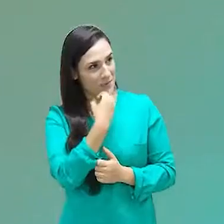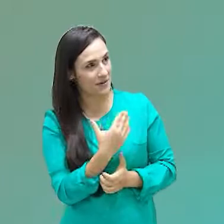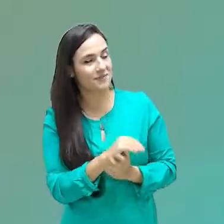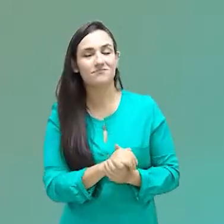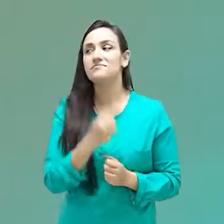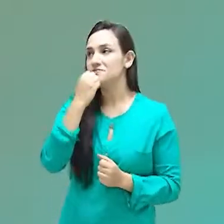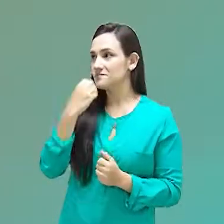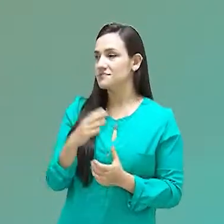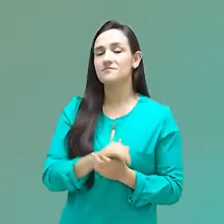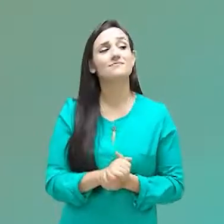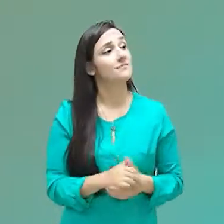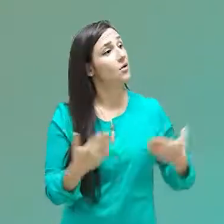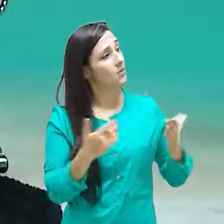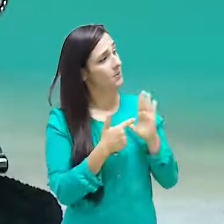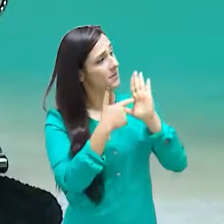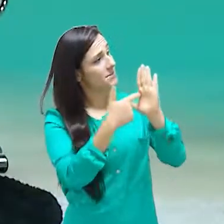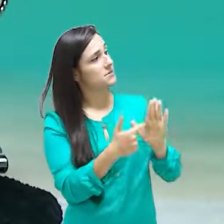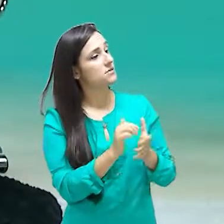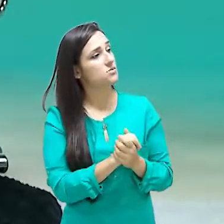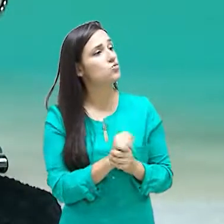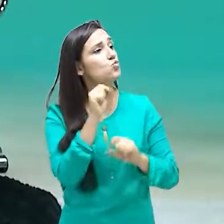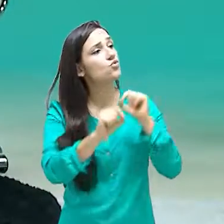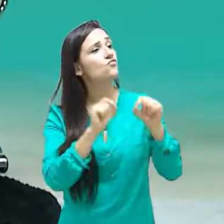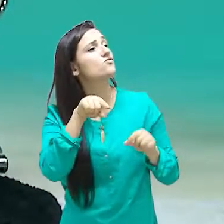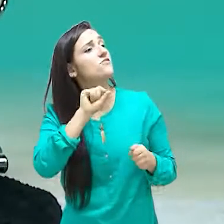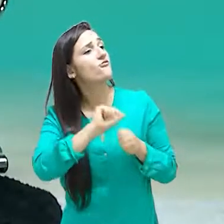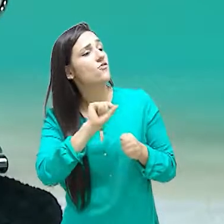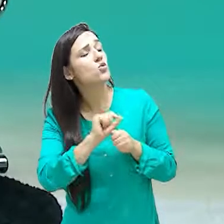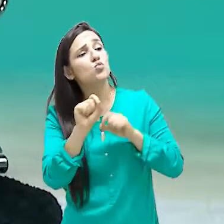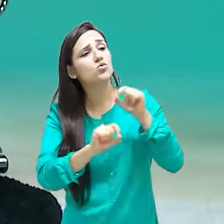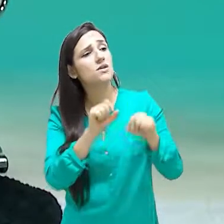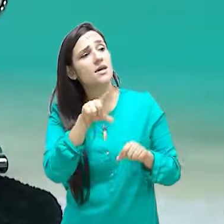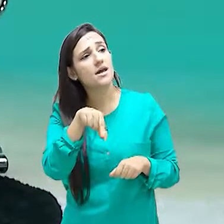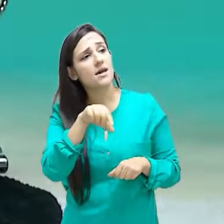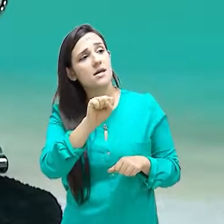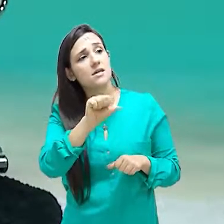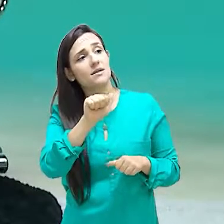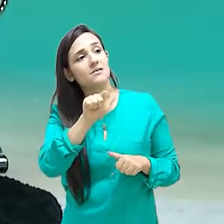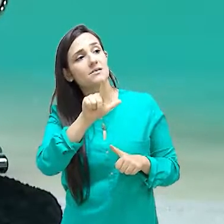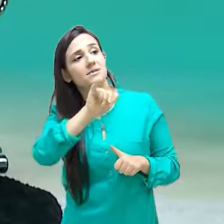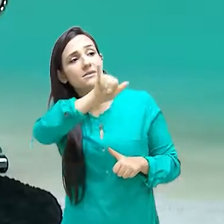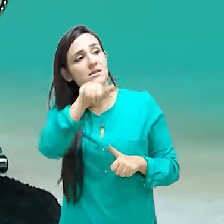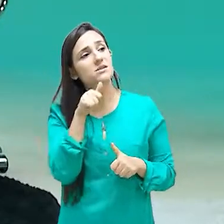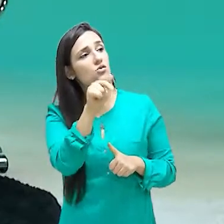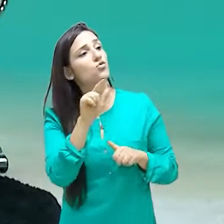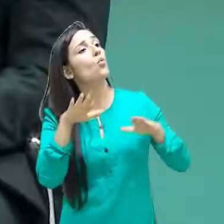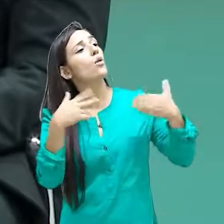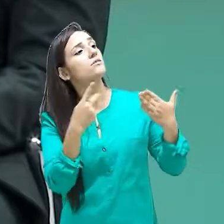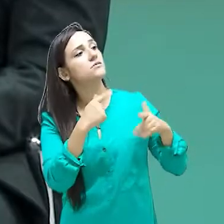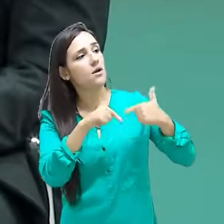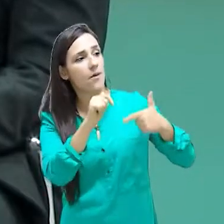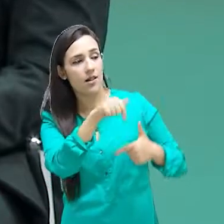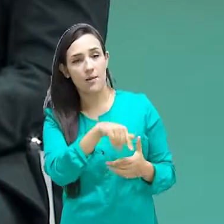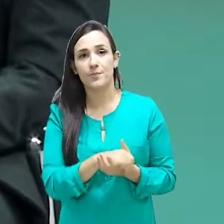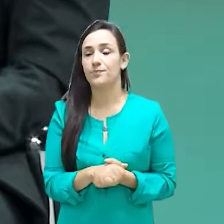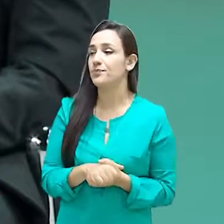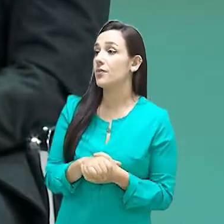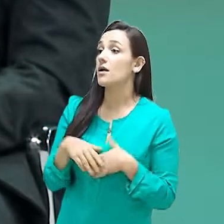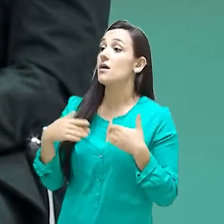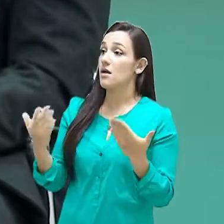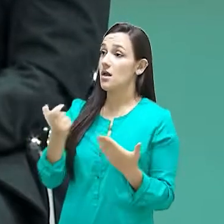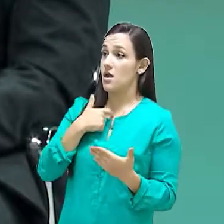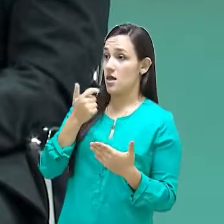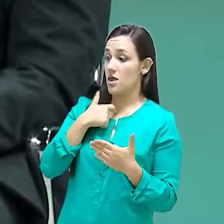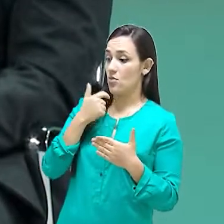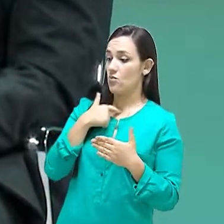jóia. Então começa se apresentando para a gente. O que você faz lá na SAUGE? O que é a SAUGE e quais são as suas atribuições lá?